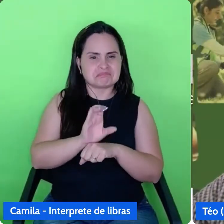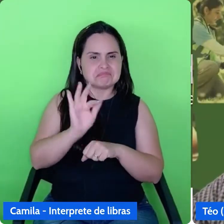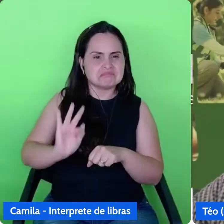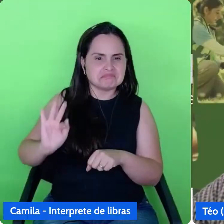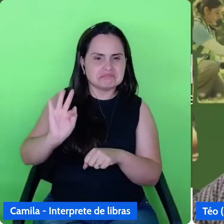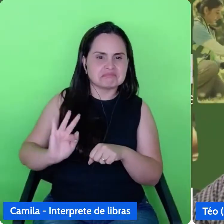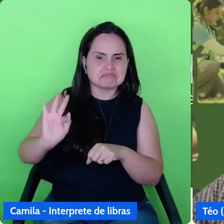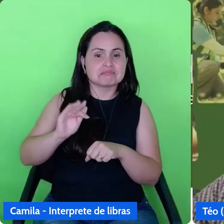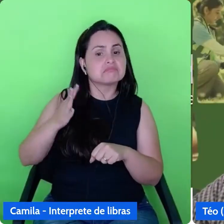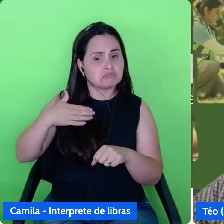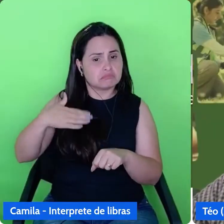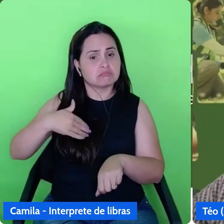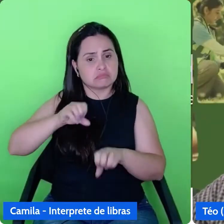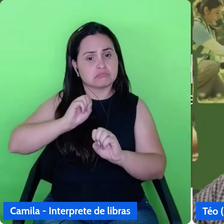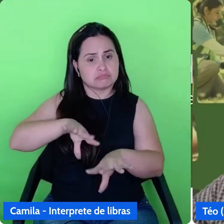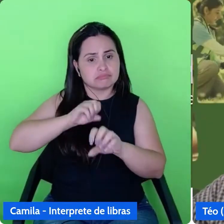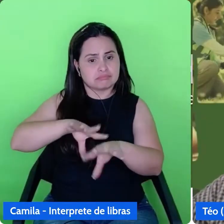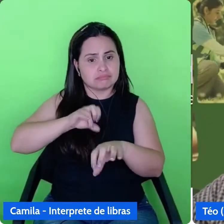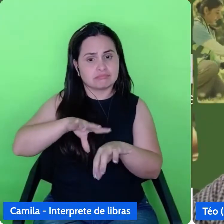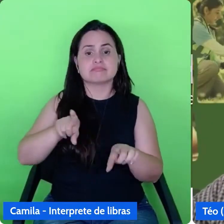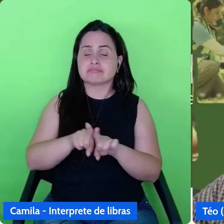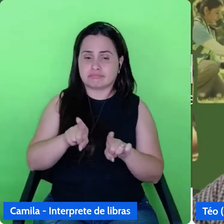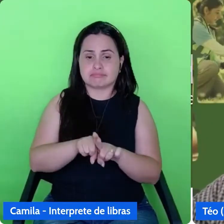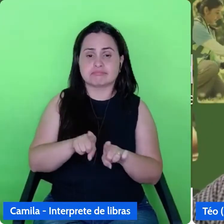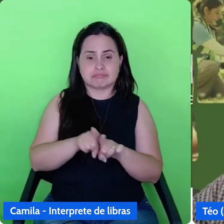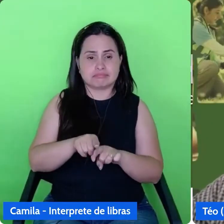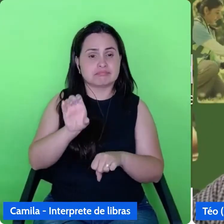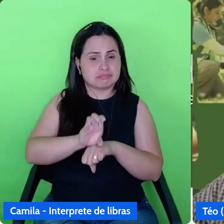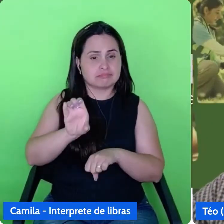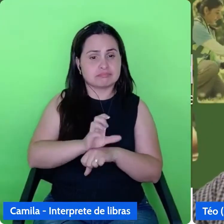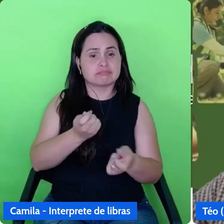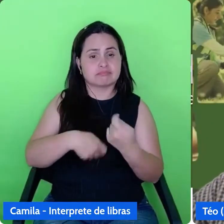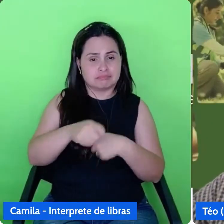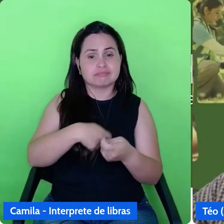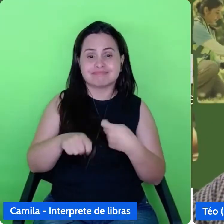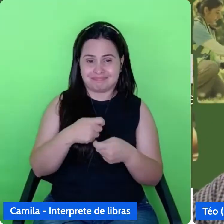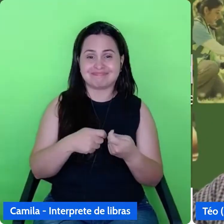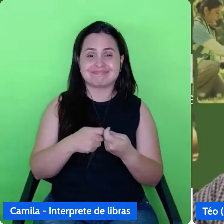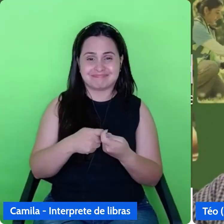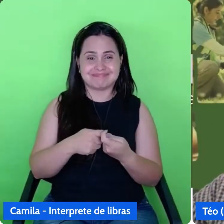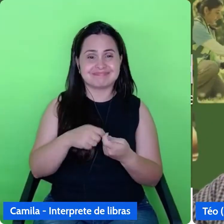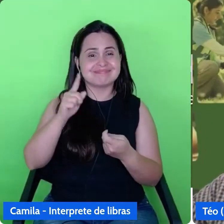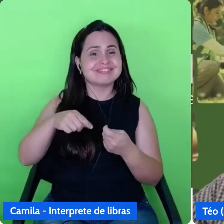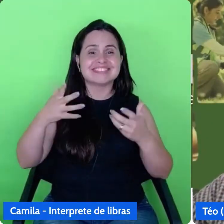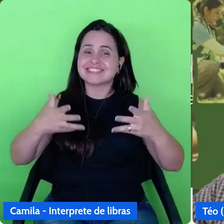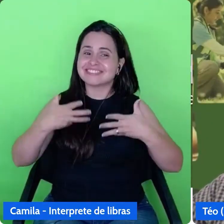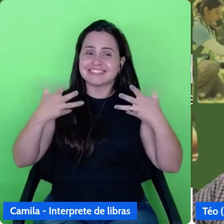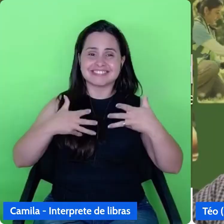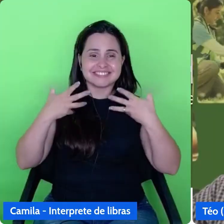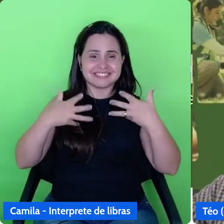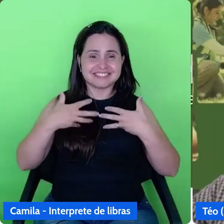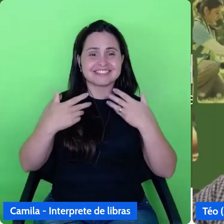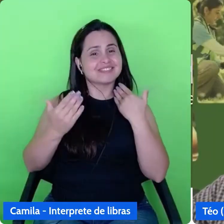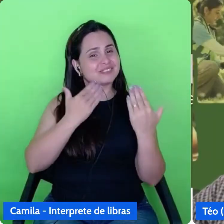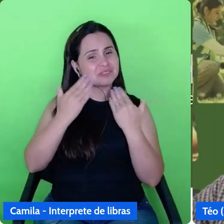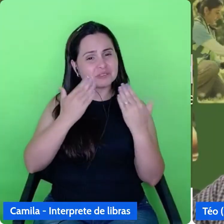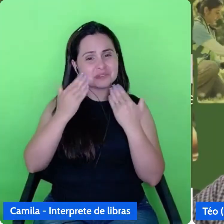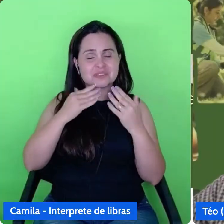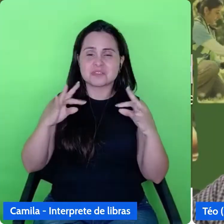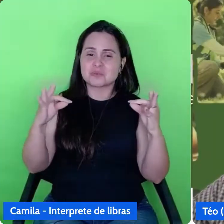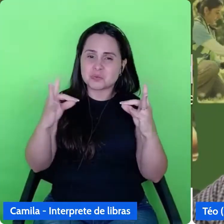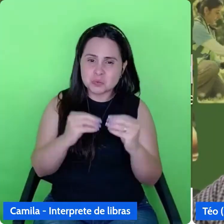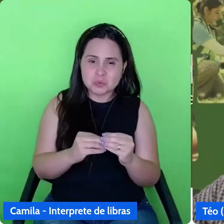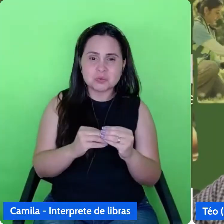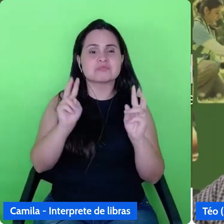eu leciono também, e leciono no curso de Administração. E é uma alegria muito grande conversar com todo mundo aqui sobre